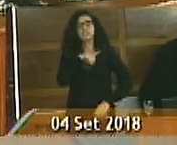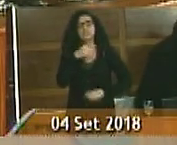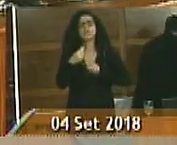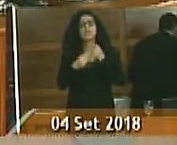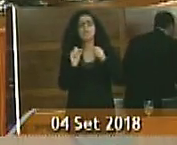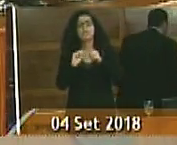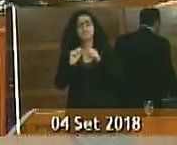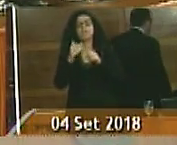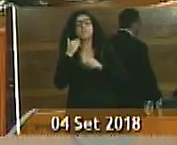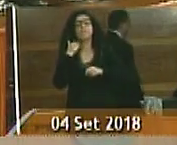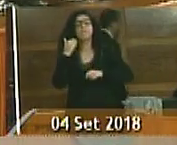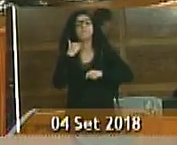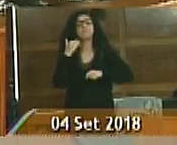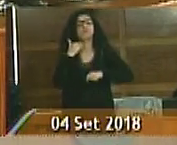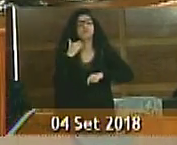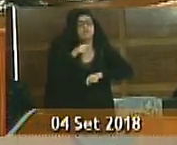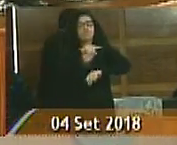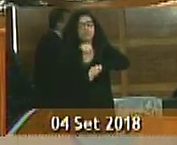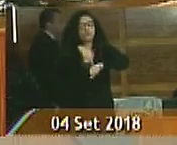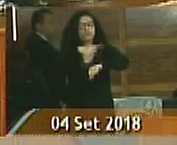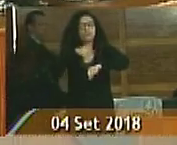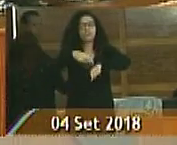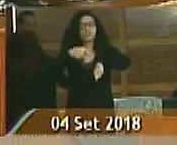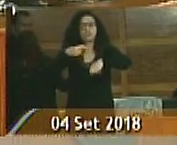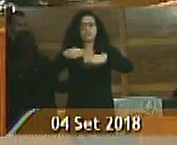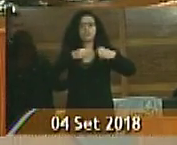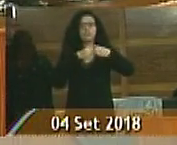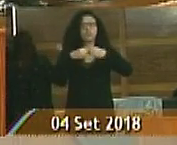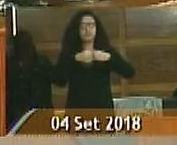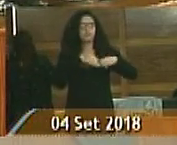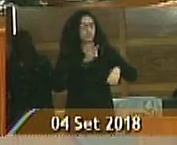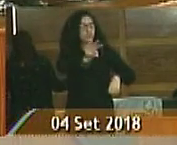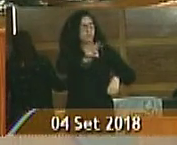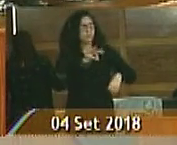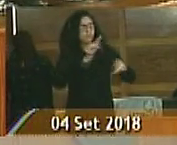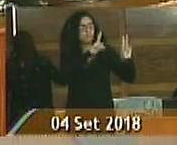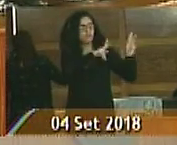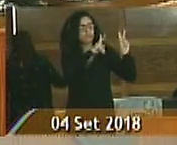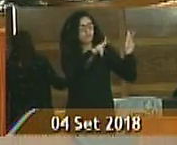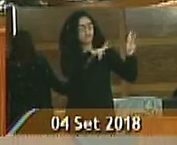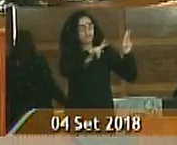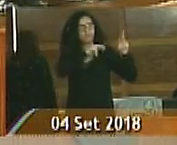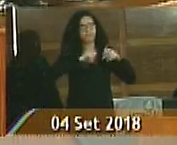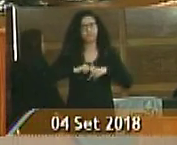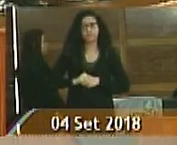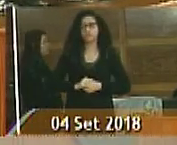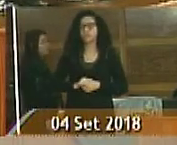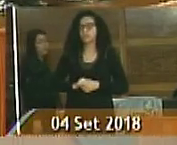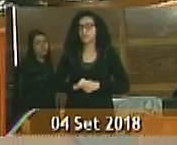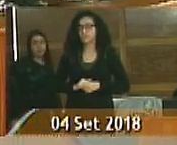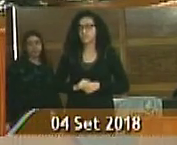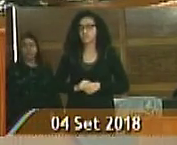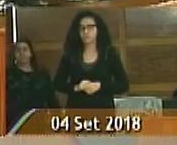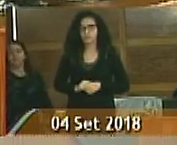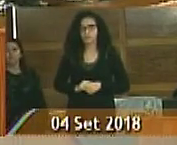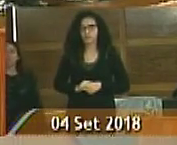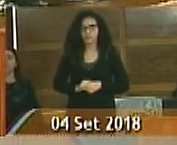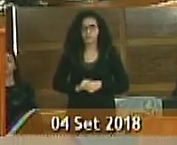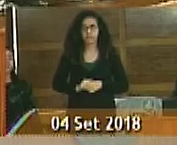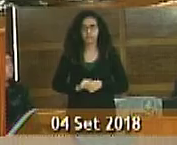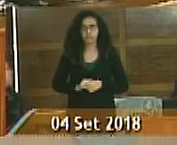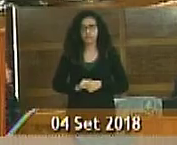eletrônico, banco 24 horas, próximo ao 33º Batalhão de Polícia Militar. Rua Francisco Bezerra, bairro Parque